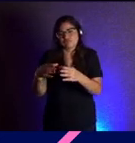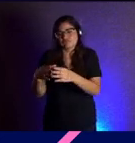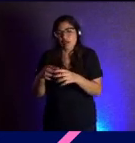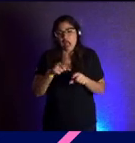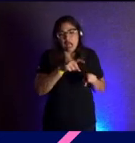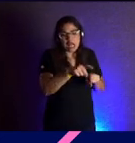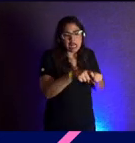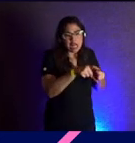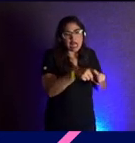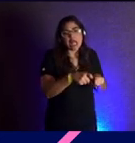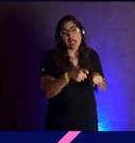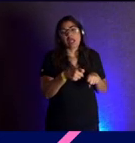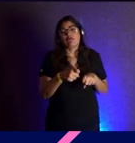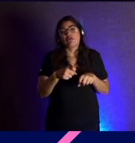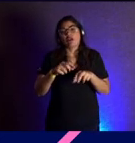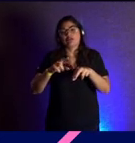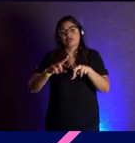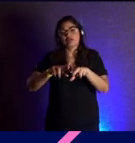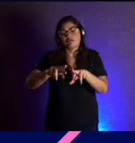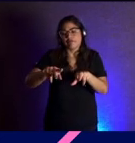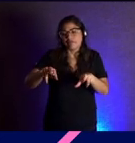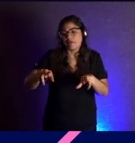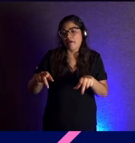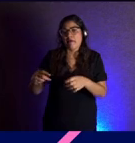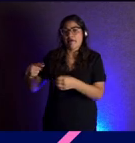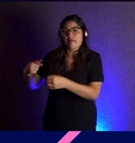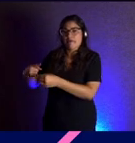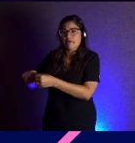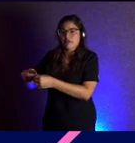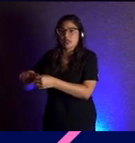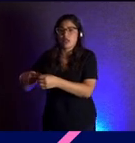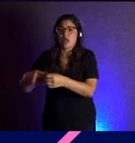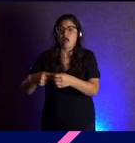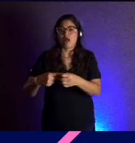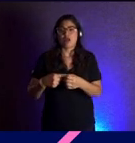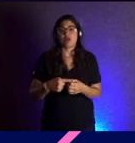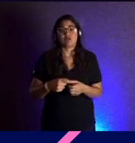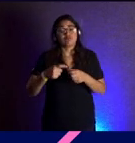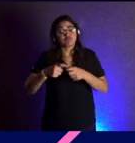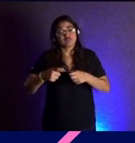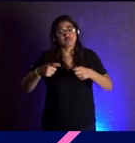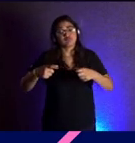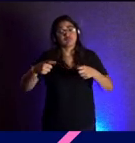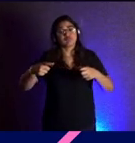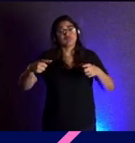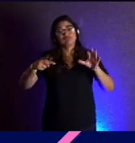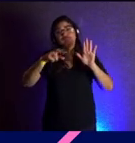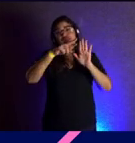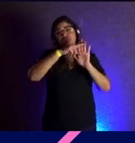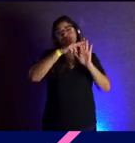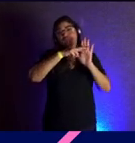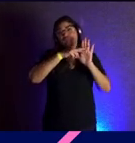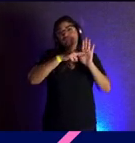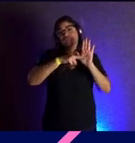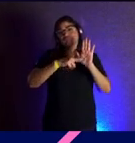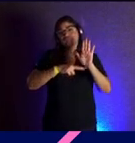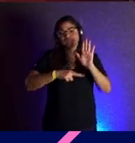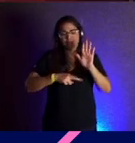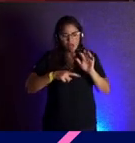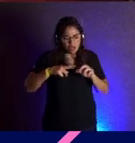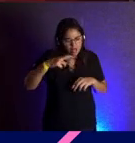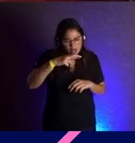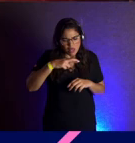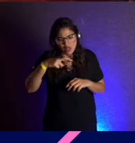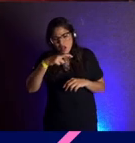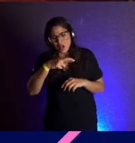agrícola, biodiversidade, cidades, quer dizer, então a gente amplifica esse rol de análises em termos